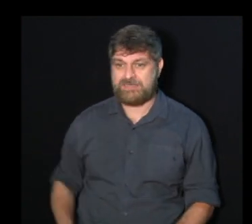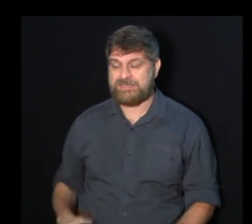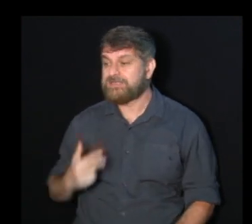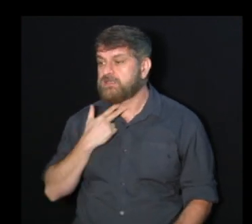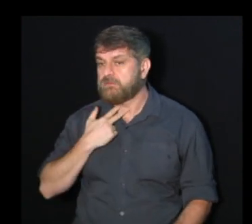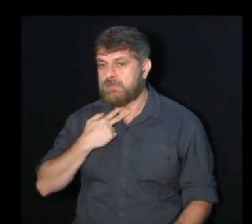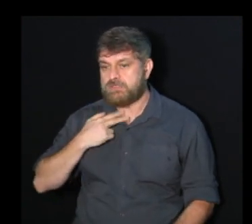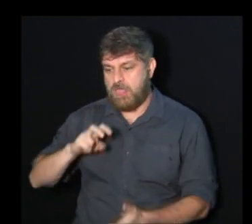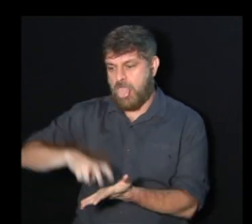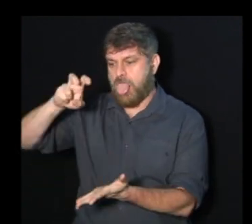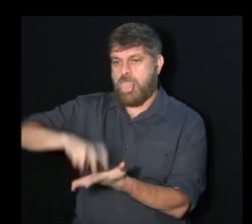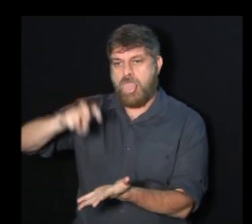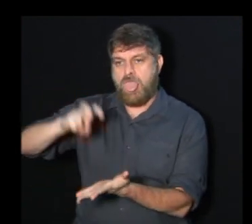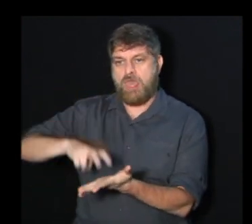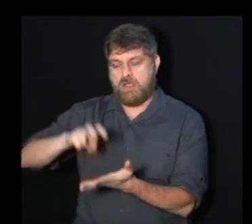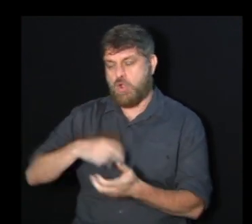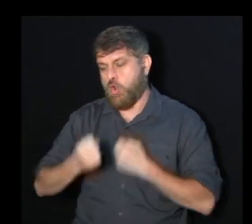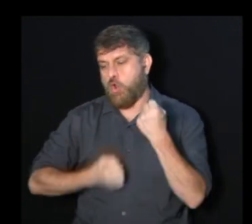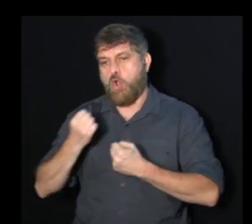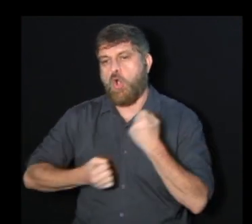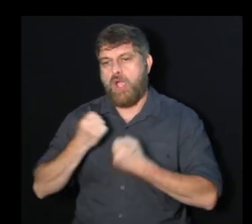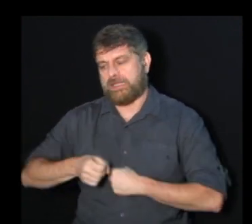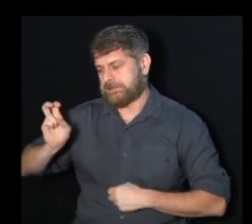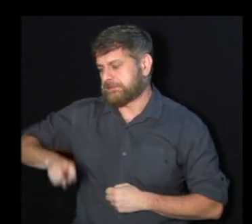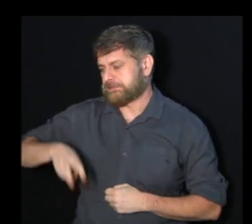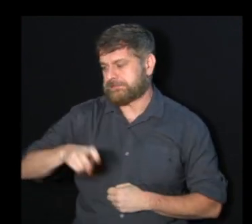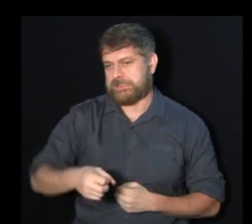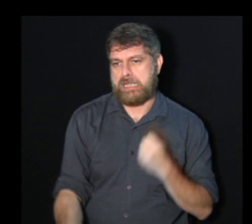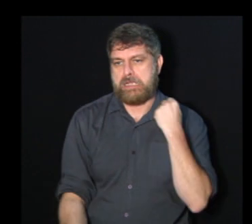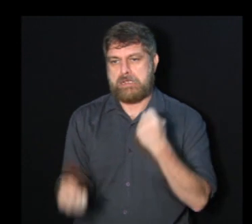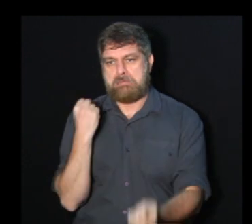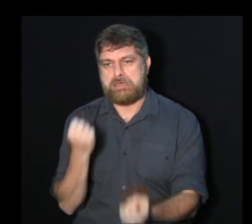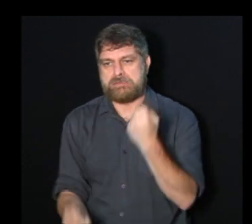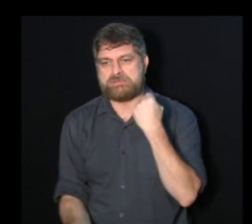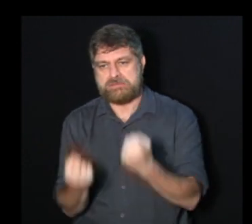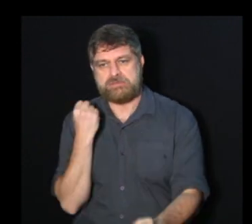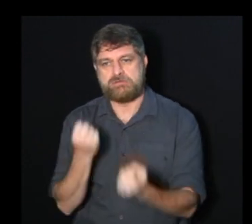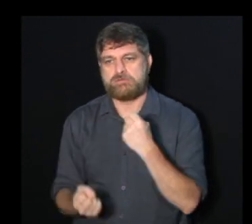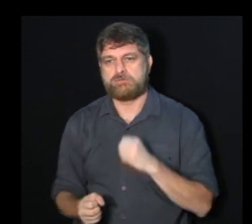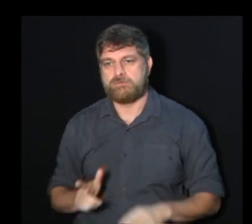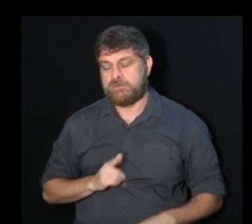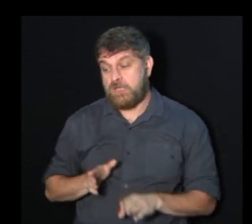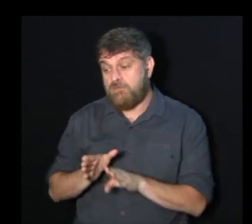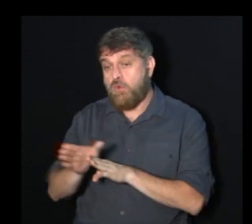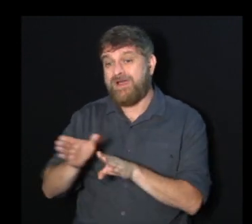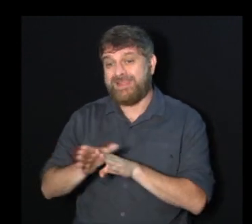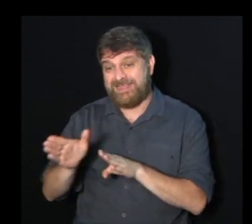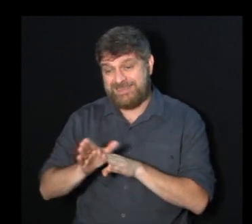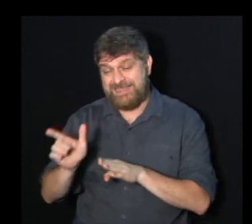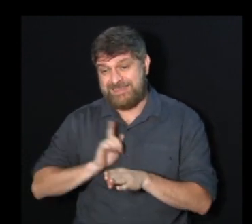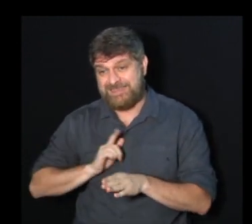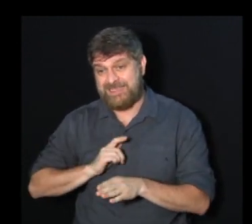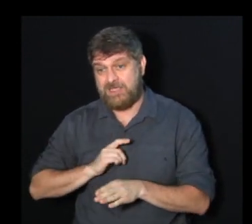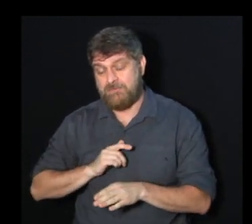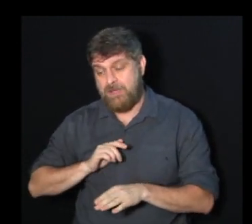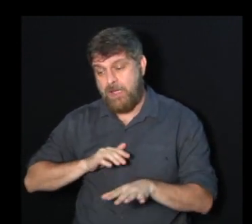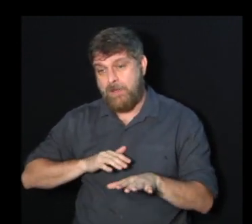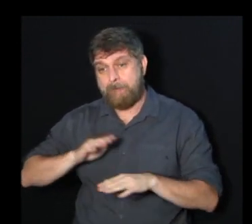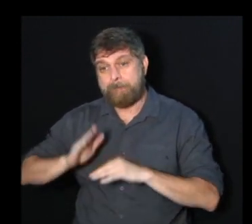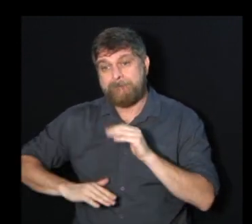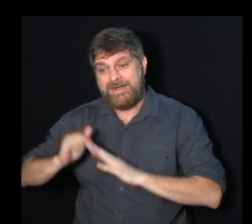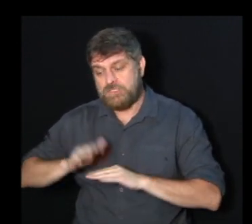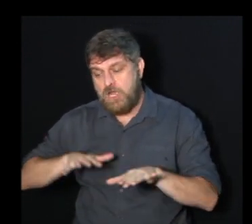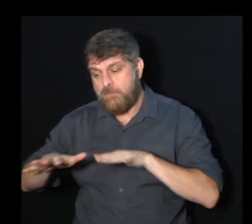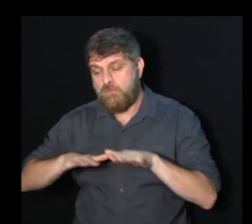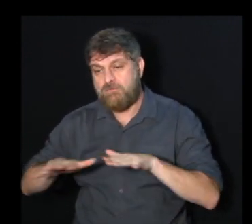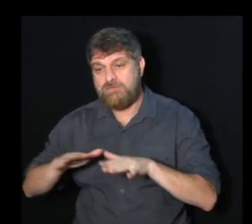impacto. Não vou mandar essa senhora ficar correndo. Eu vou mandar ela fazer uma musculação direcionada. Eu vou mandar ela fazer, sei lá, um pilates. Eu vou deixar ela